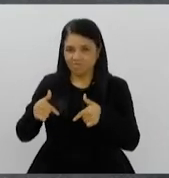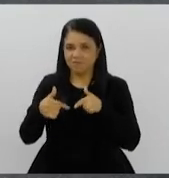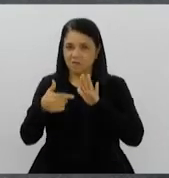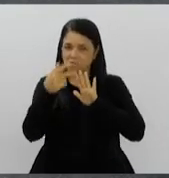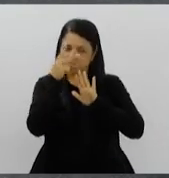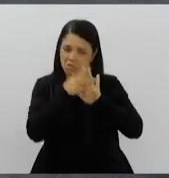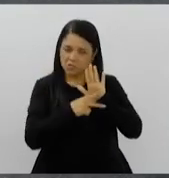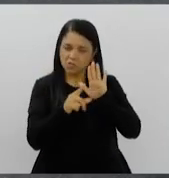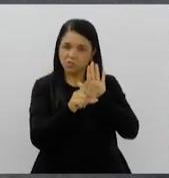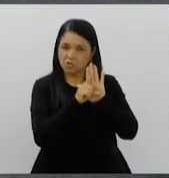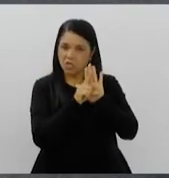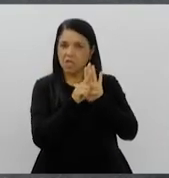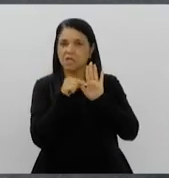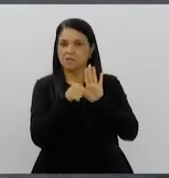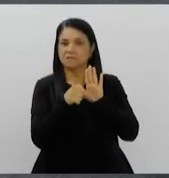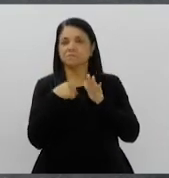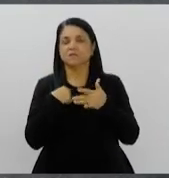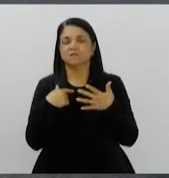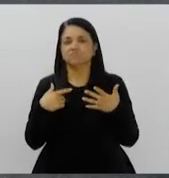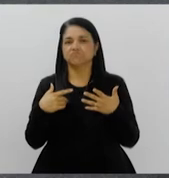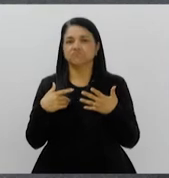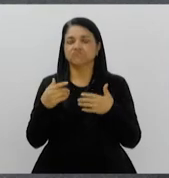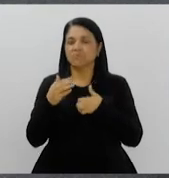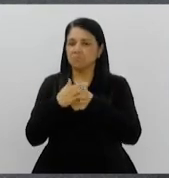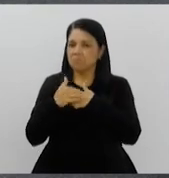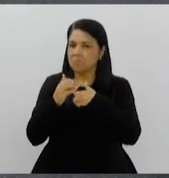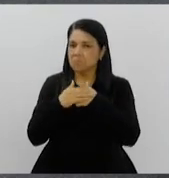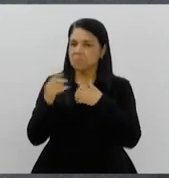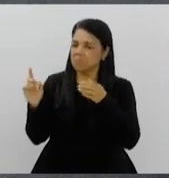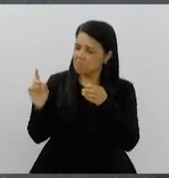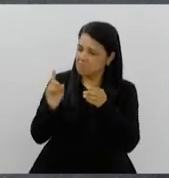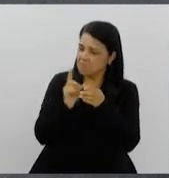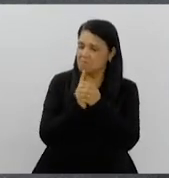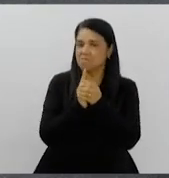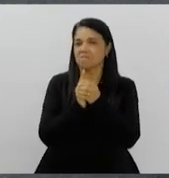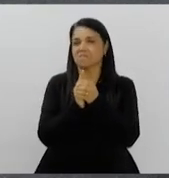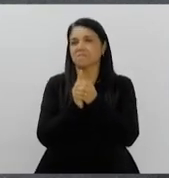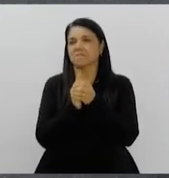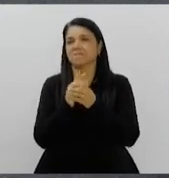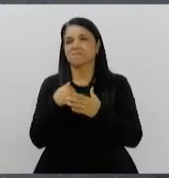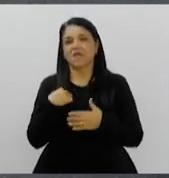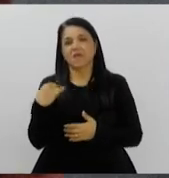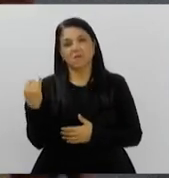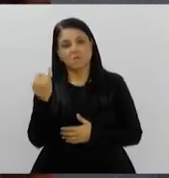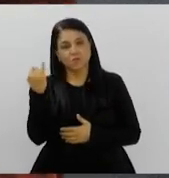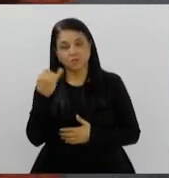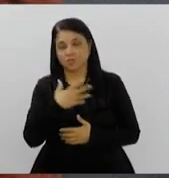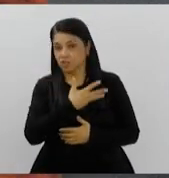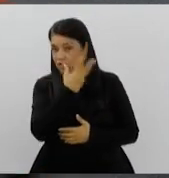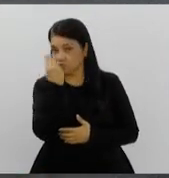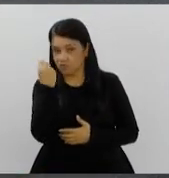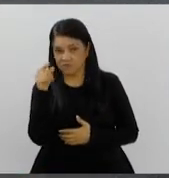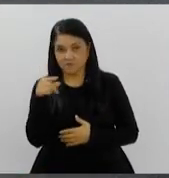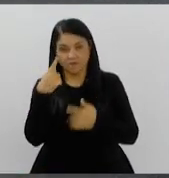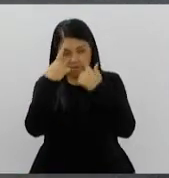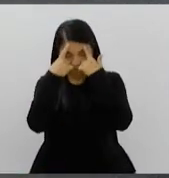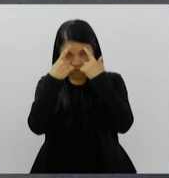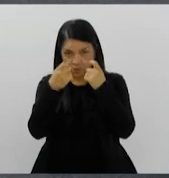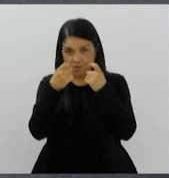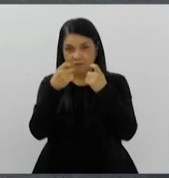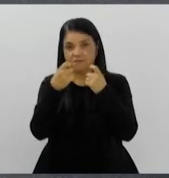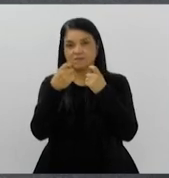esse projeto, pela gentileza de nos abrir com a autoria. É muito importante que a gente não se esqueça da violência